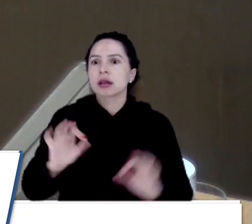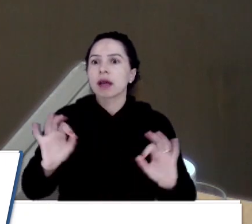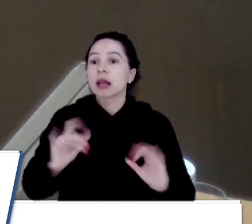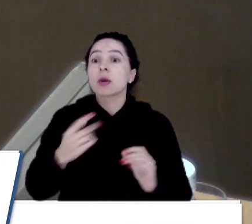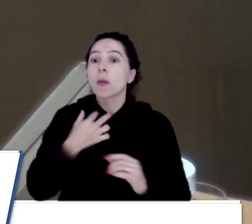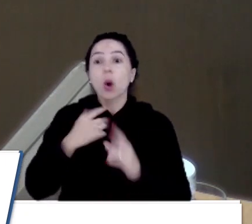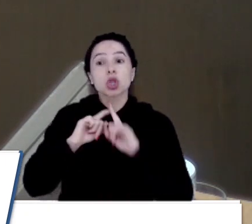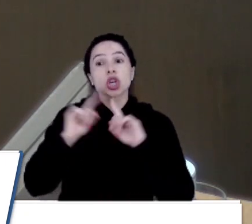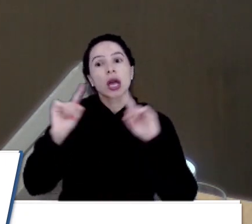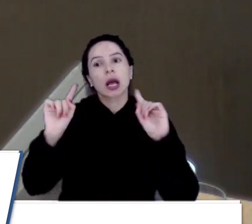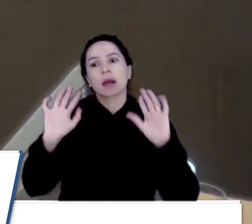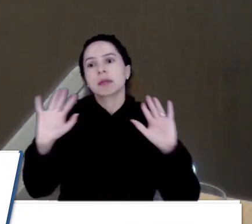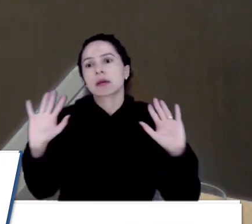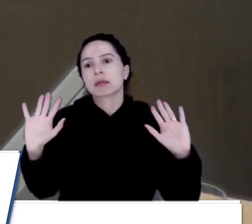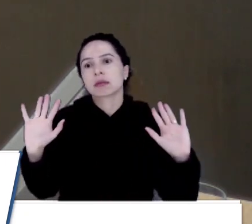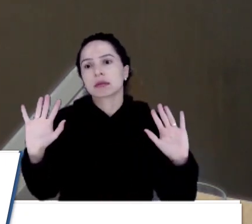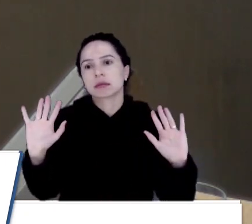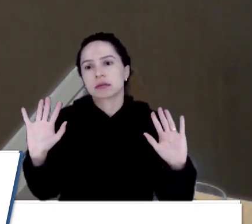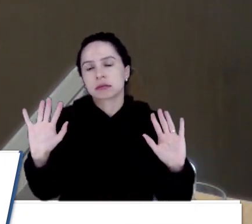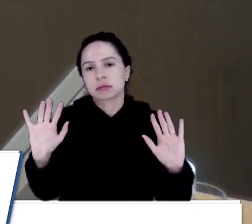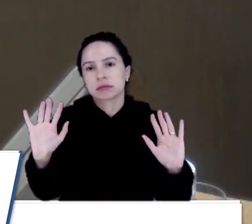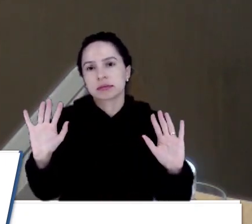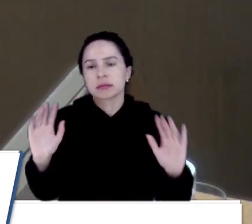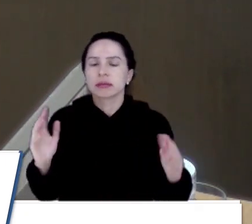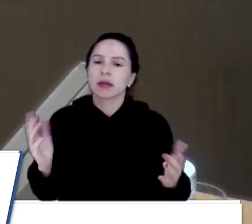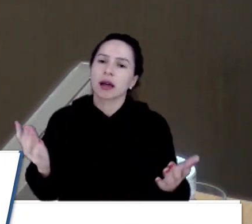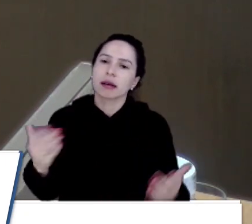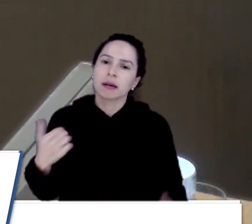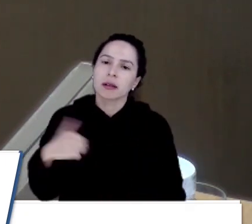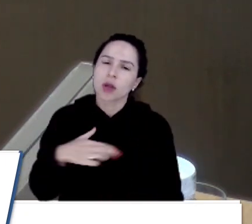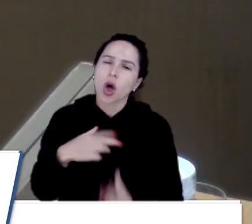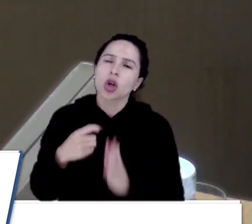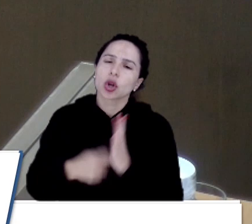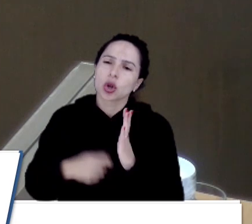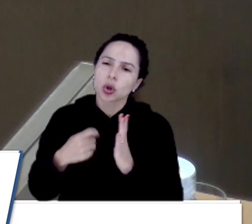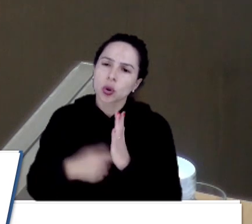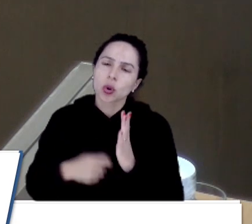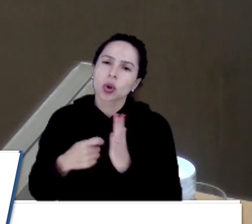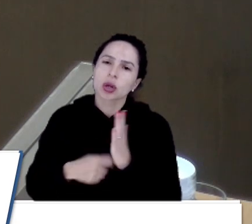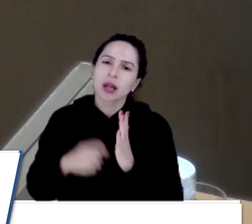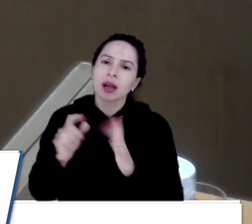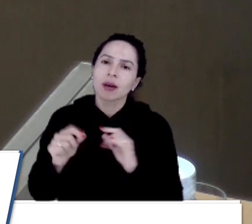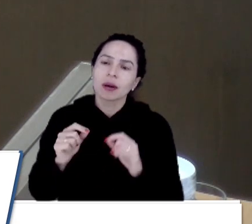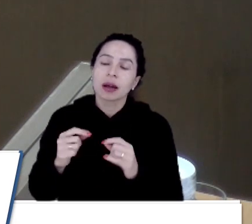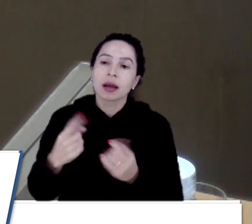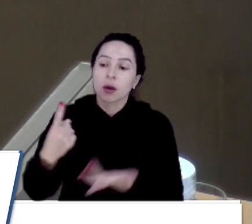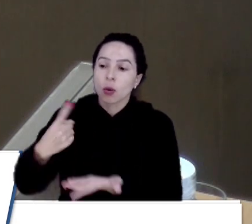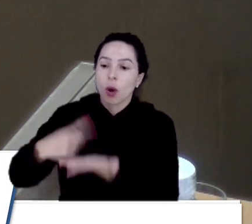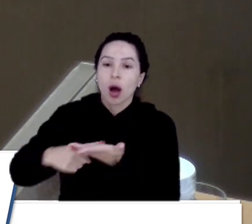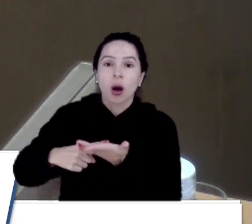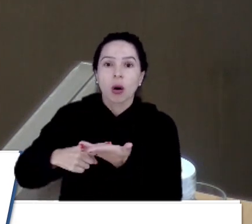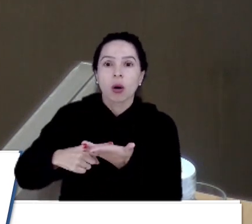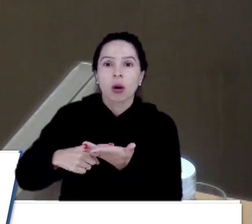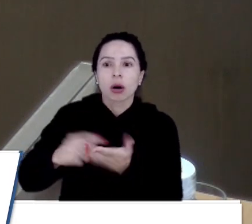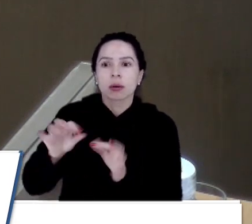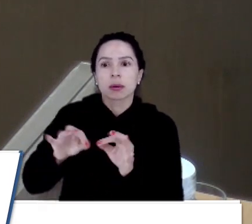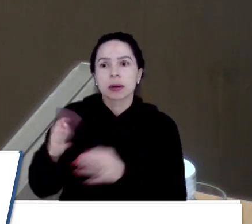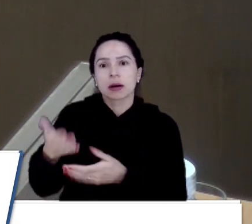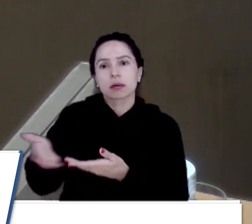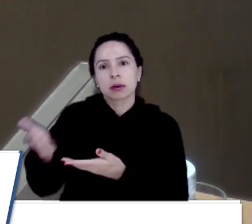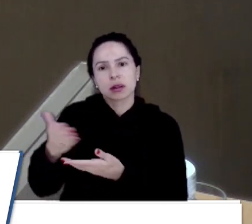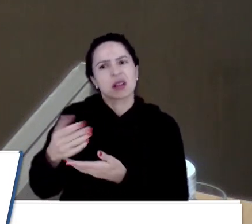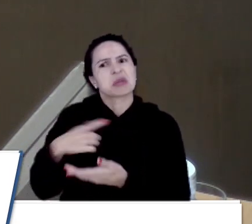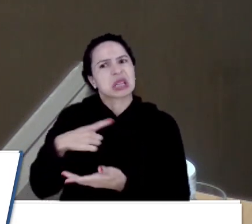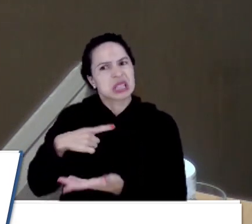não pode. Agora, o que a gente tem que bater muito, Rogério, é no acordo que fizeram com vocês. Porque Sim. Tem um